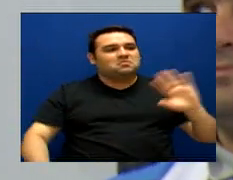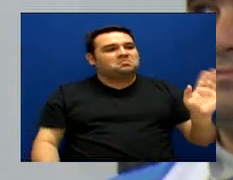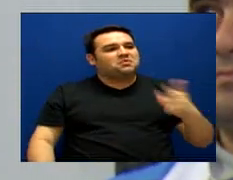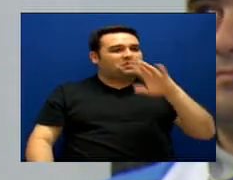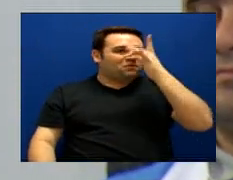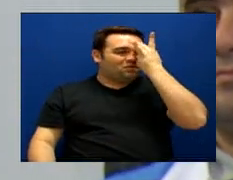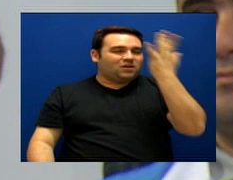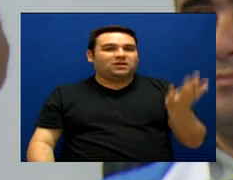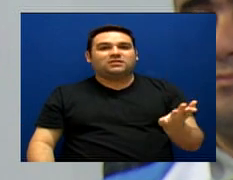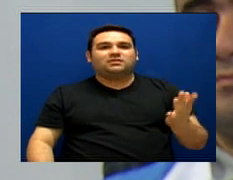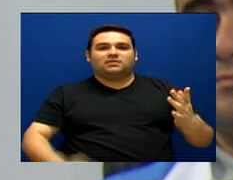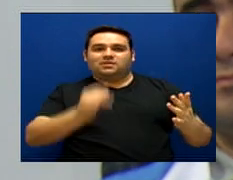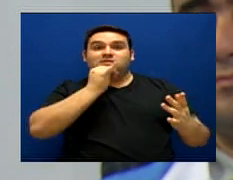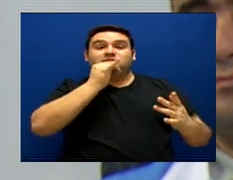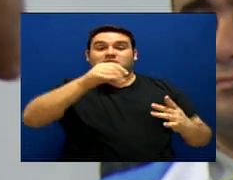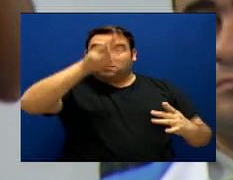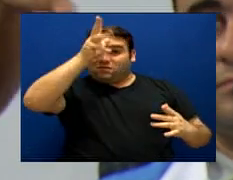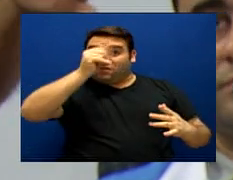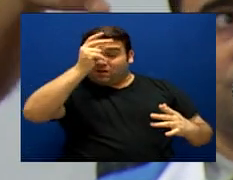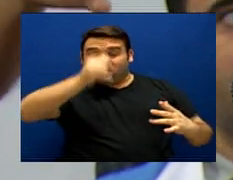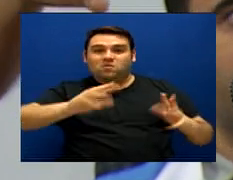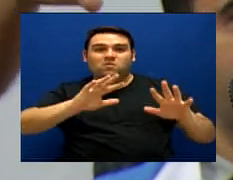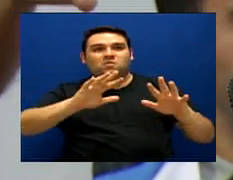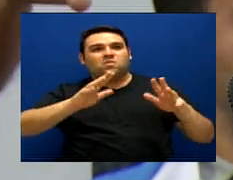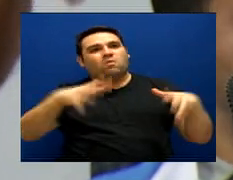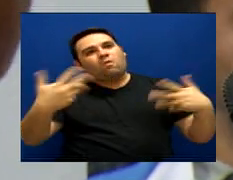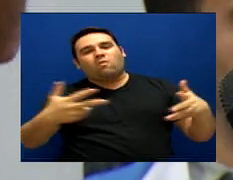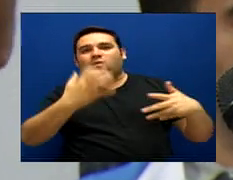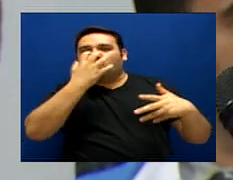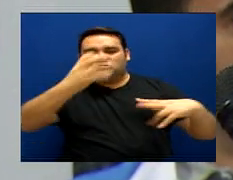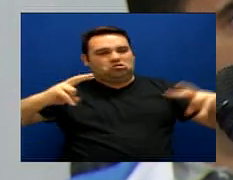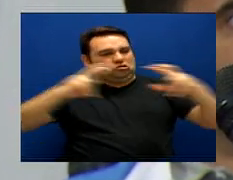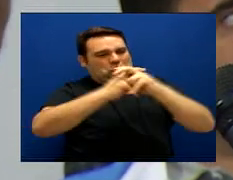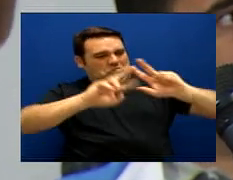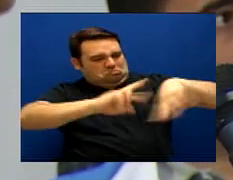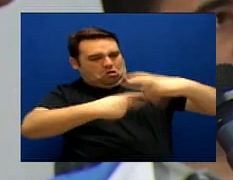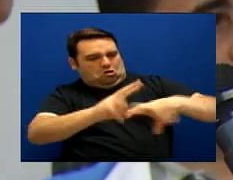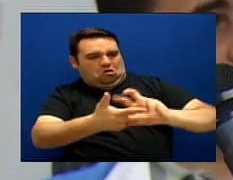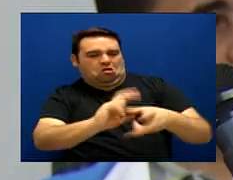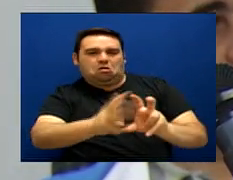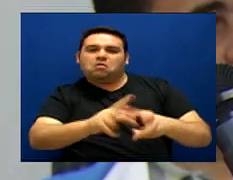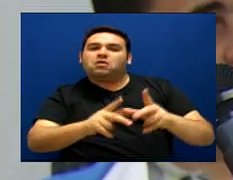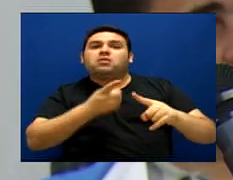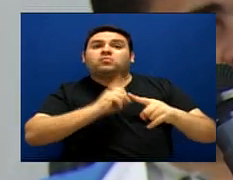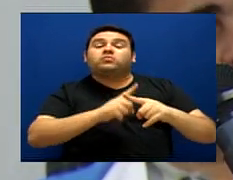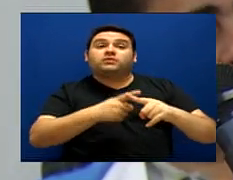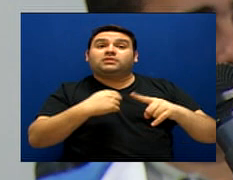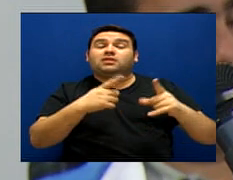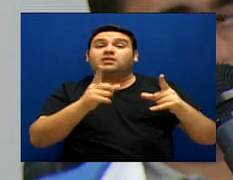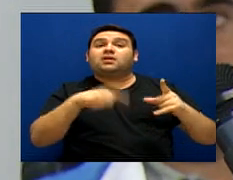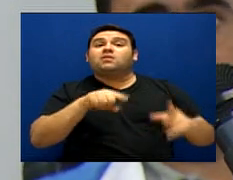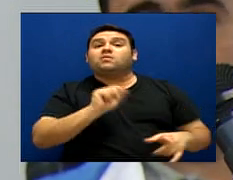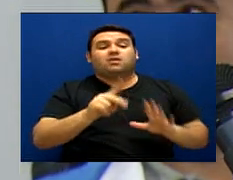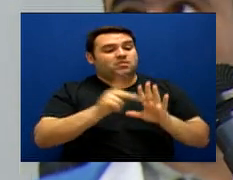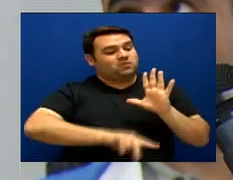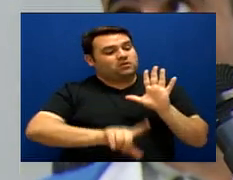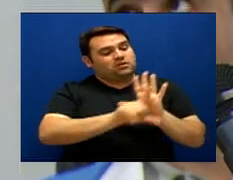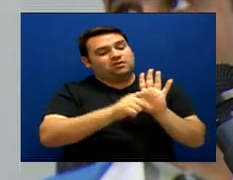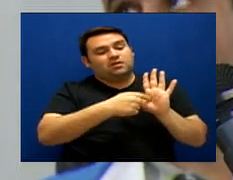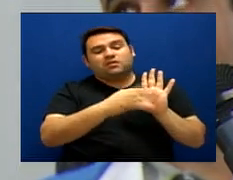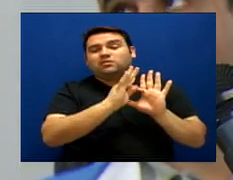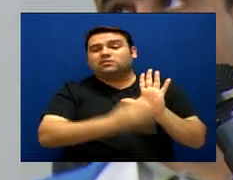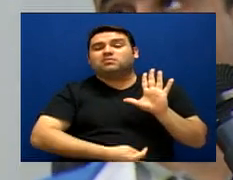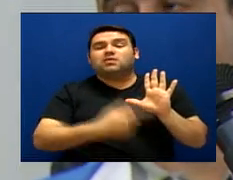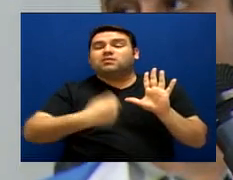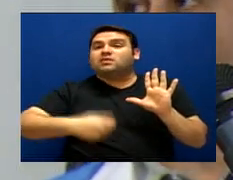Por exemplo, uma rinha de galos ou de cachorros, de repente, por um simples ato, um simples projeto de lei que